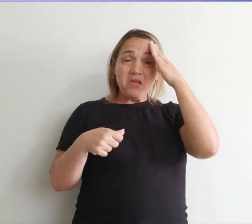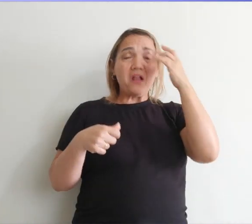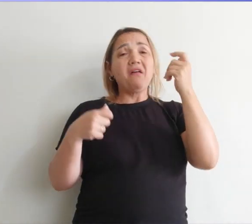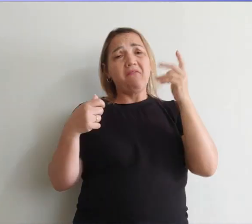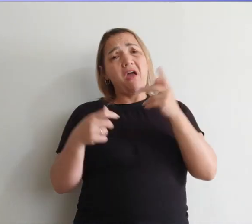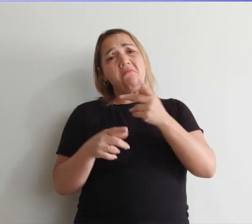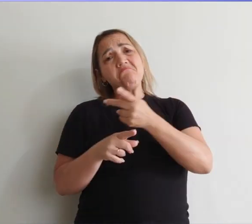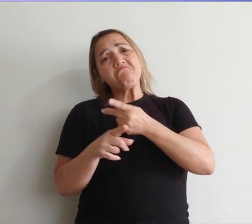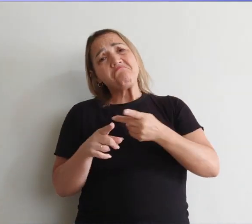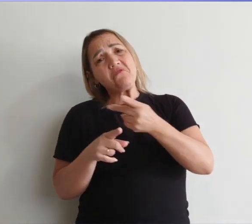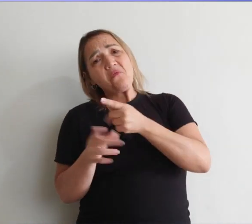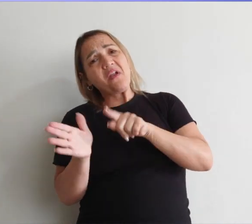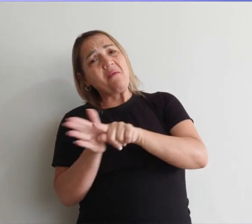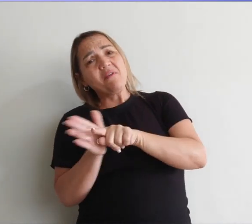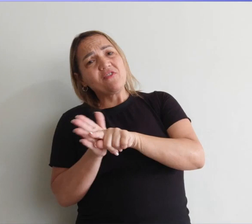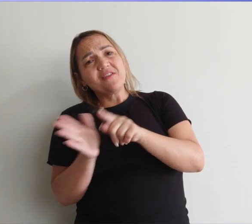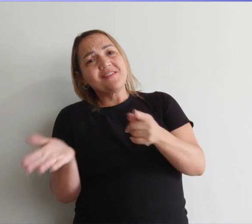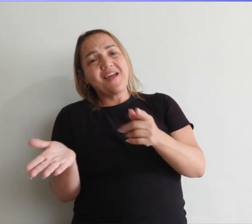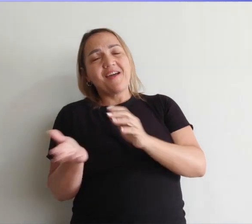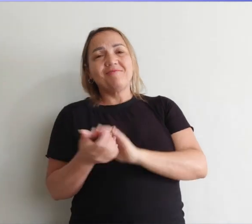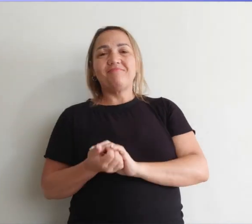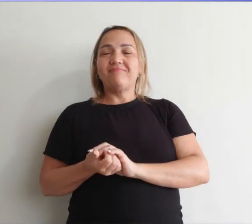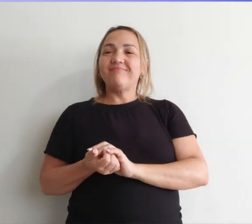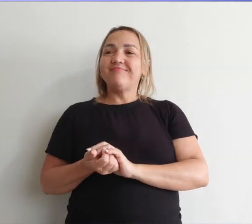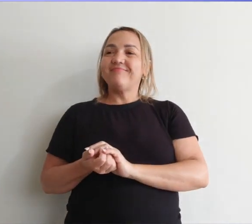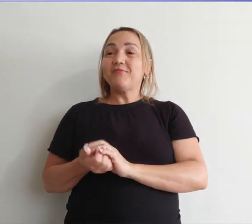buscar. Sim. O sucesso.